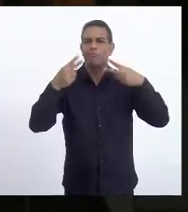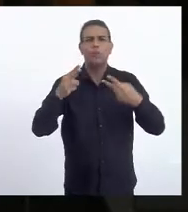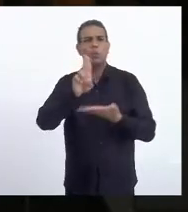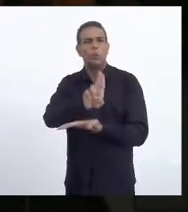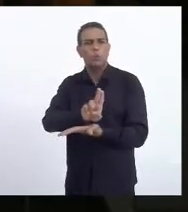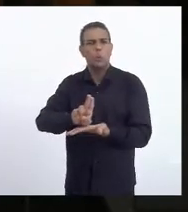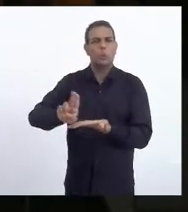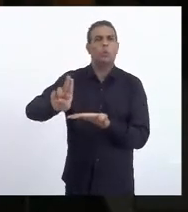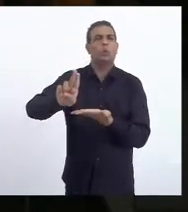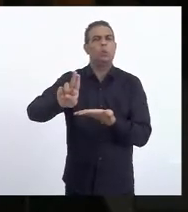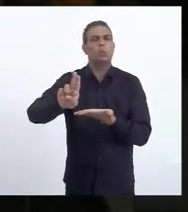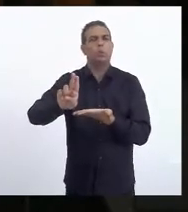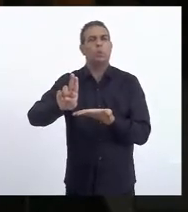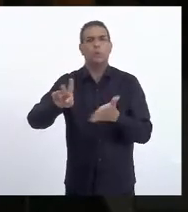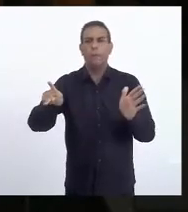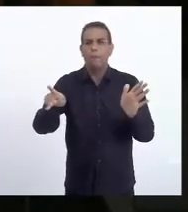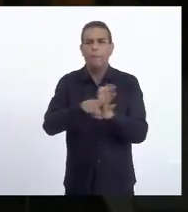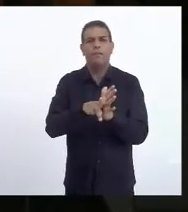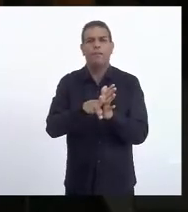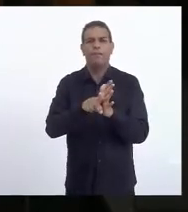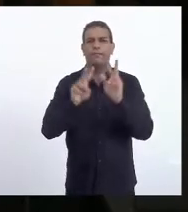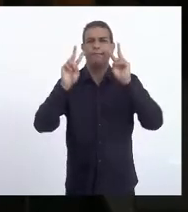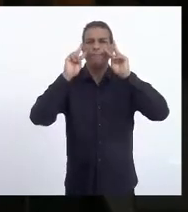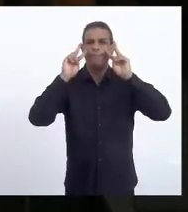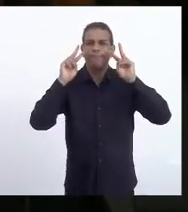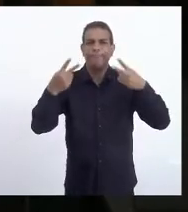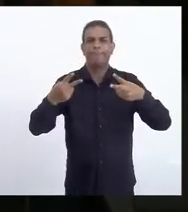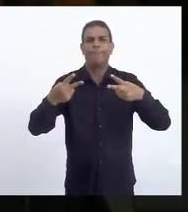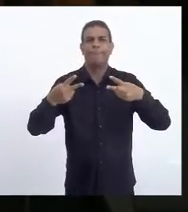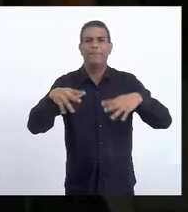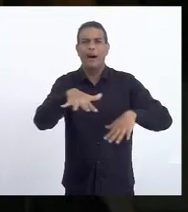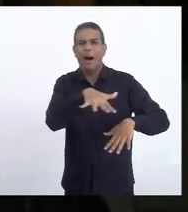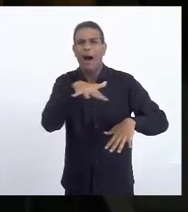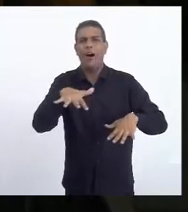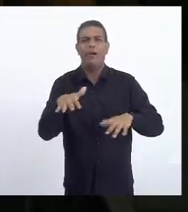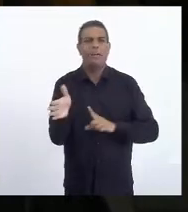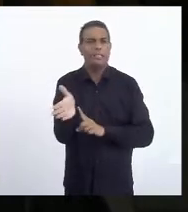diversidade estritamente de caráter tecnológico